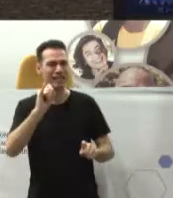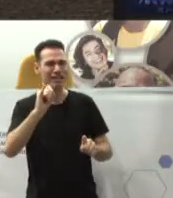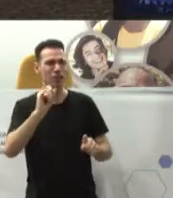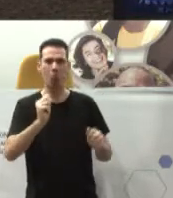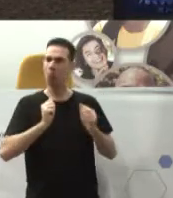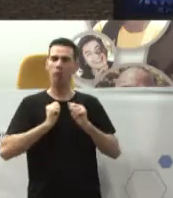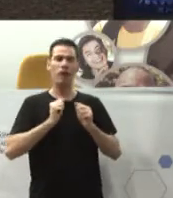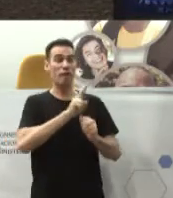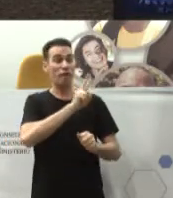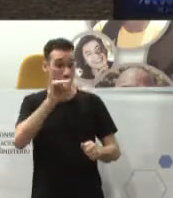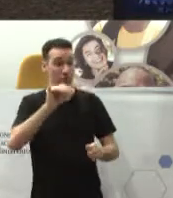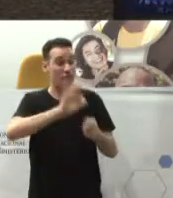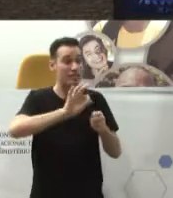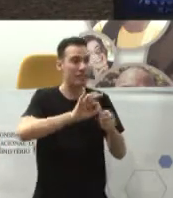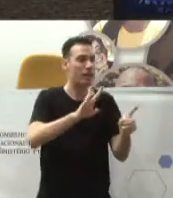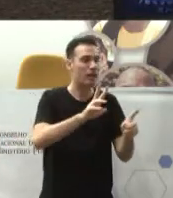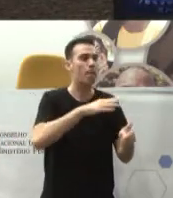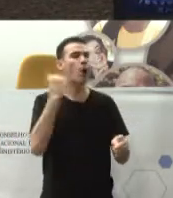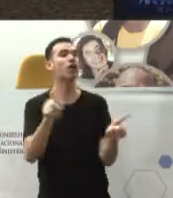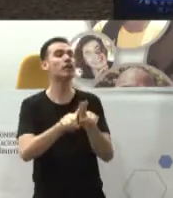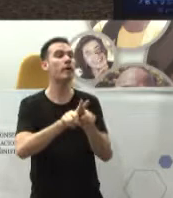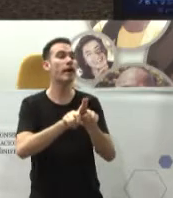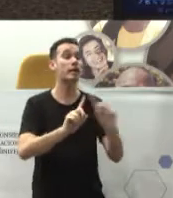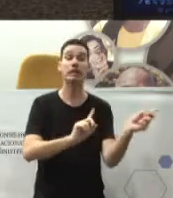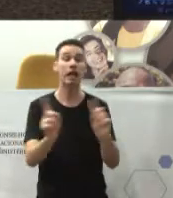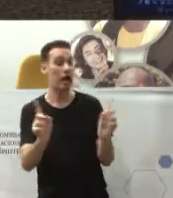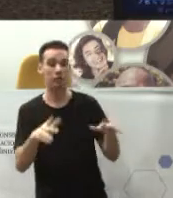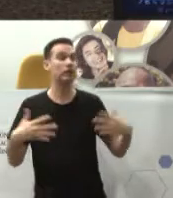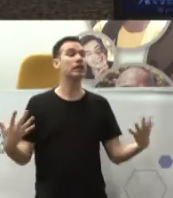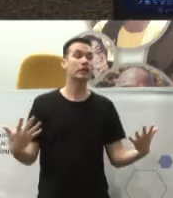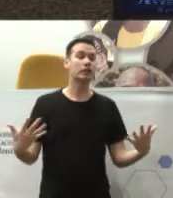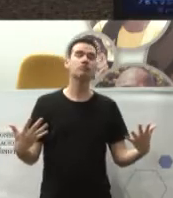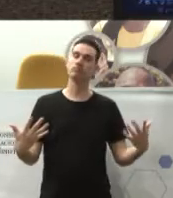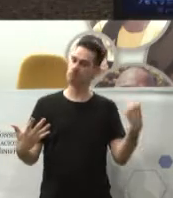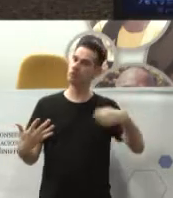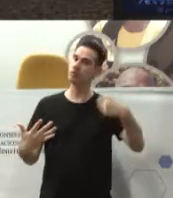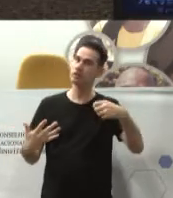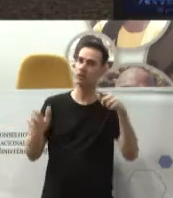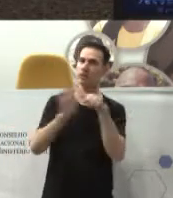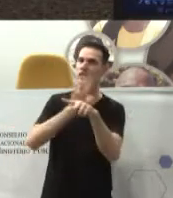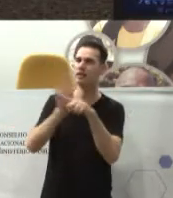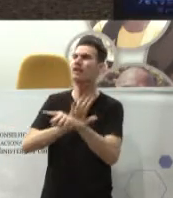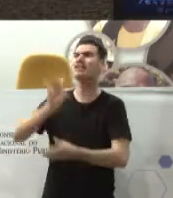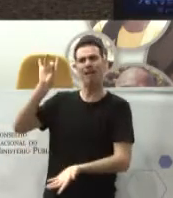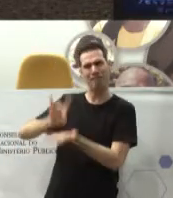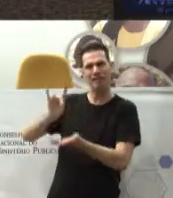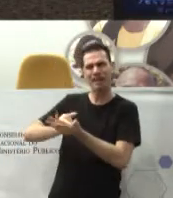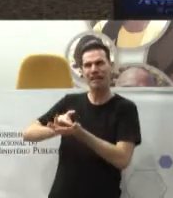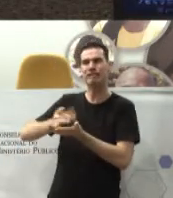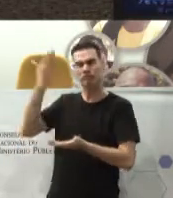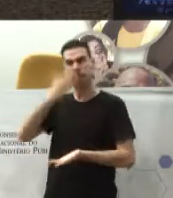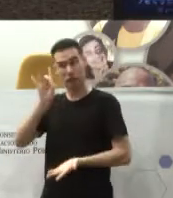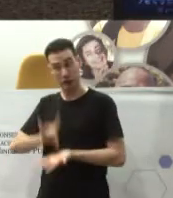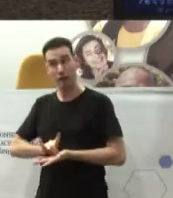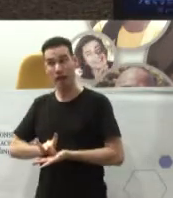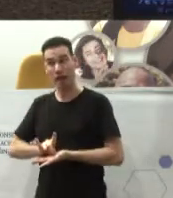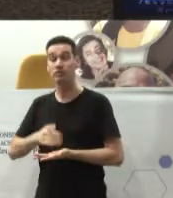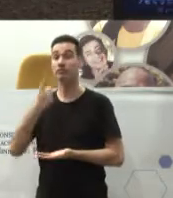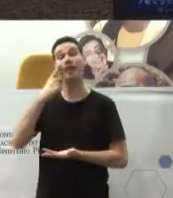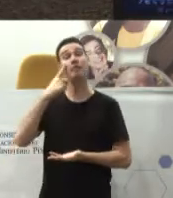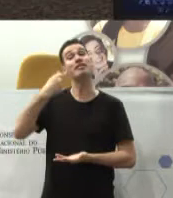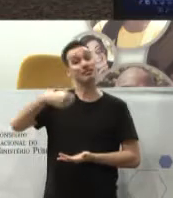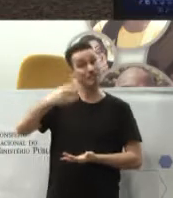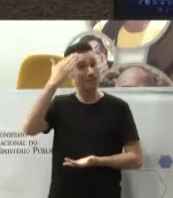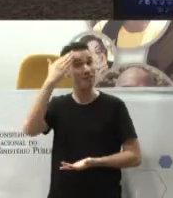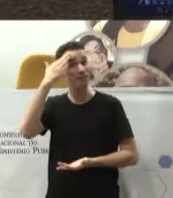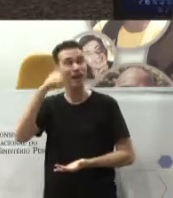Vai também. Essa segunda indagação, que é chamada de verdade verdadeira, para saber. E nós, do sistema